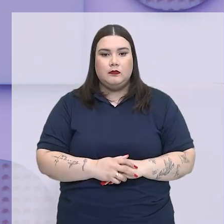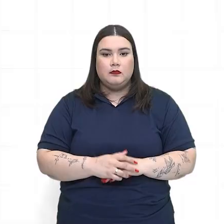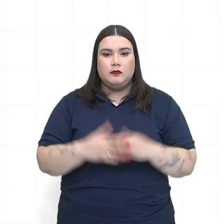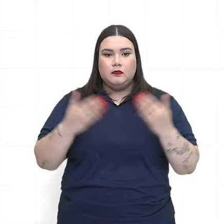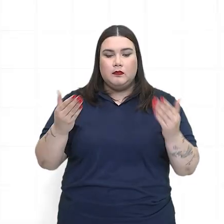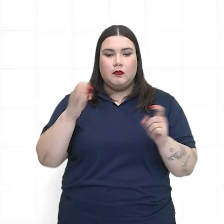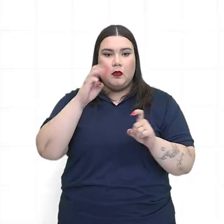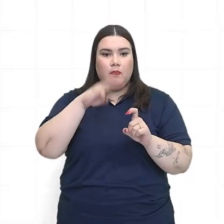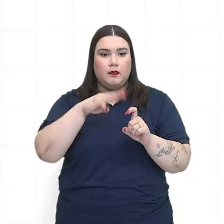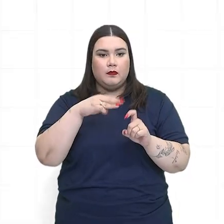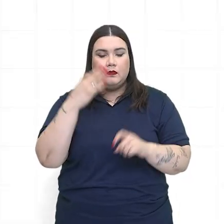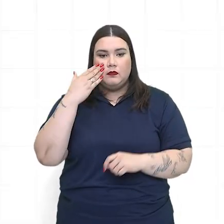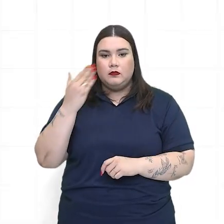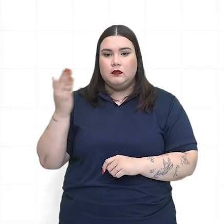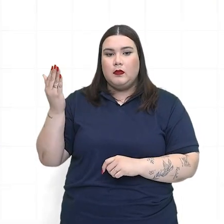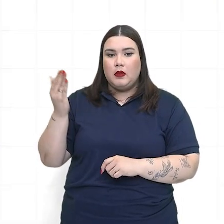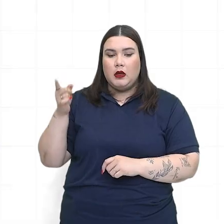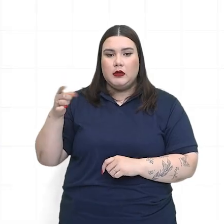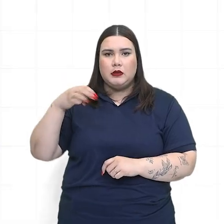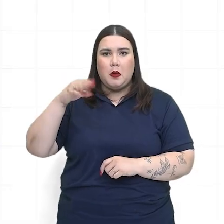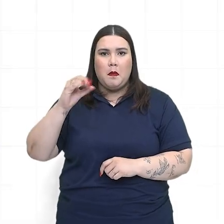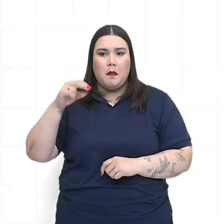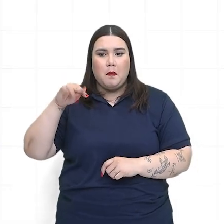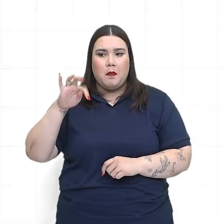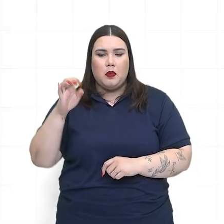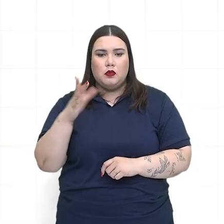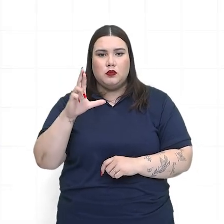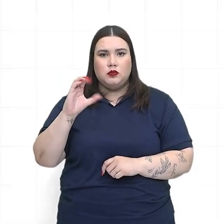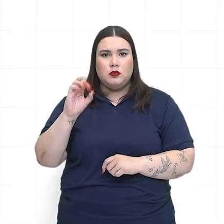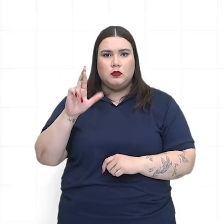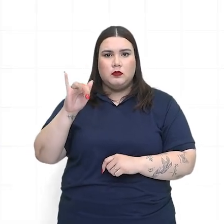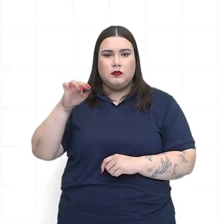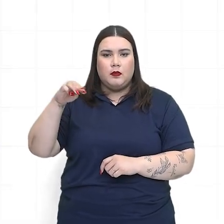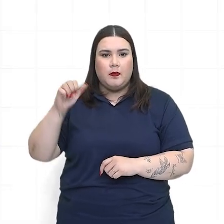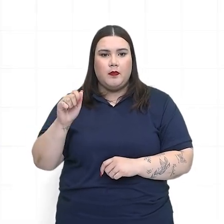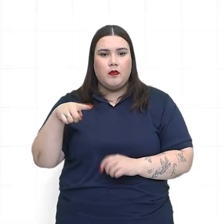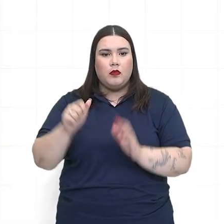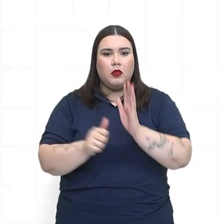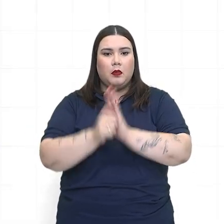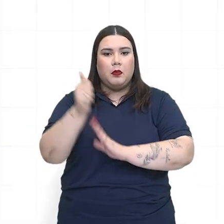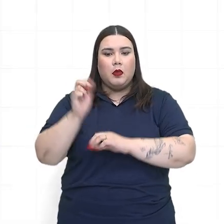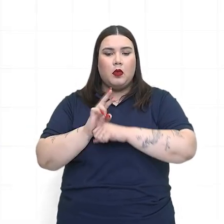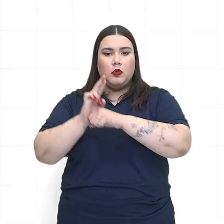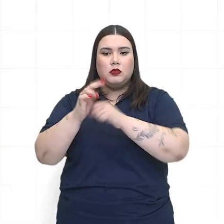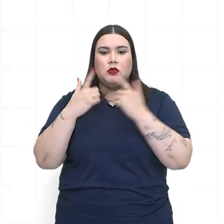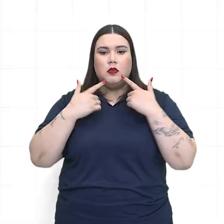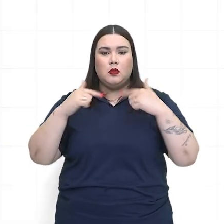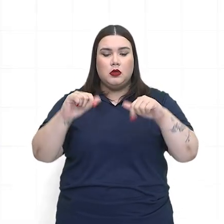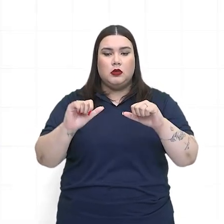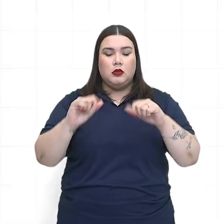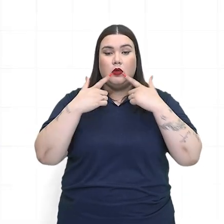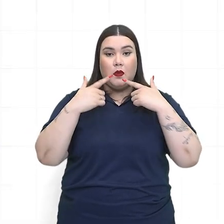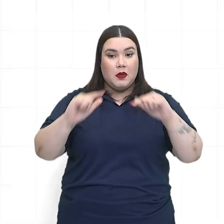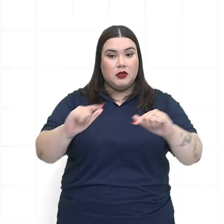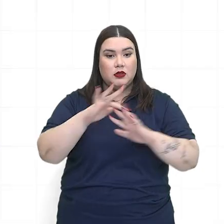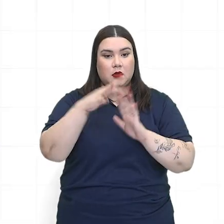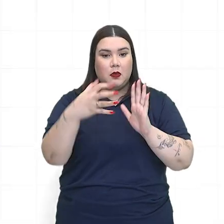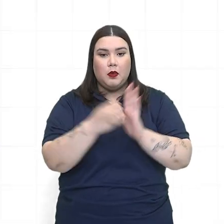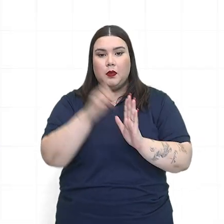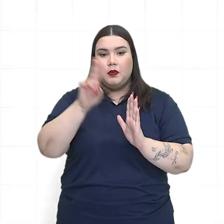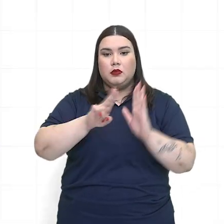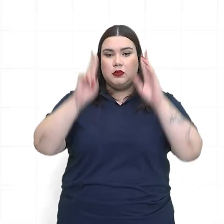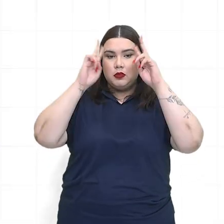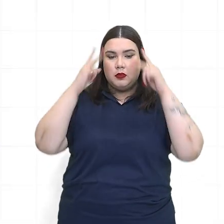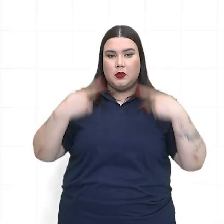é o mito do Monte Roraima, significa um primeiro recurso da linguagem simbólica utilizada pelos seres humanos